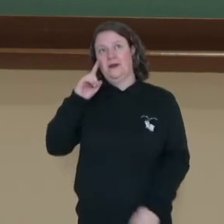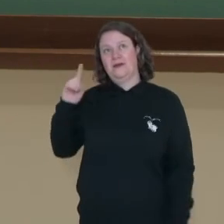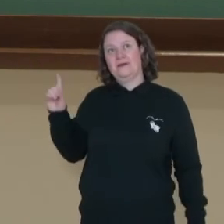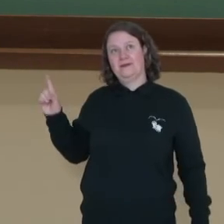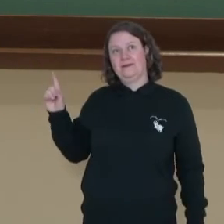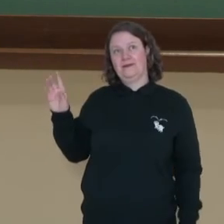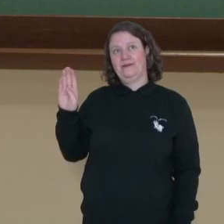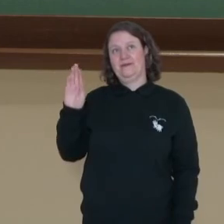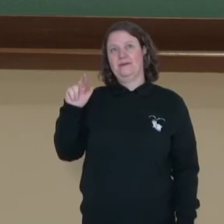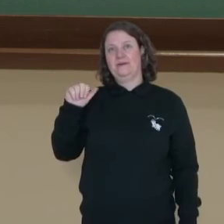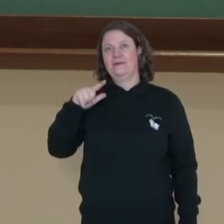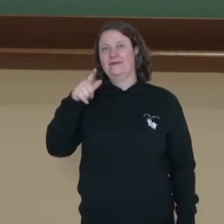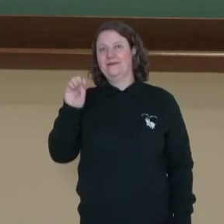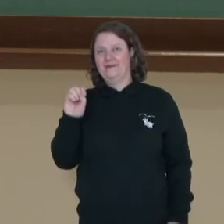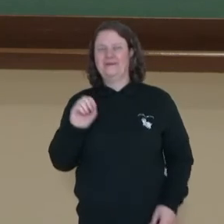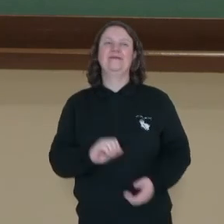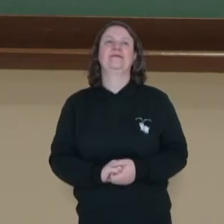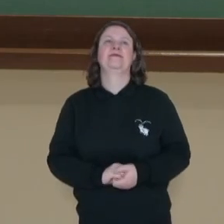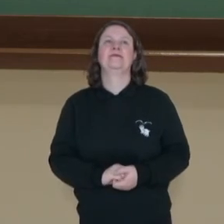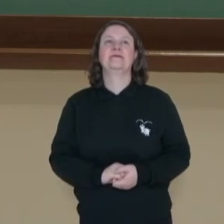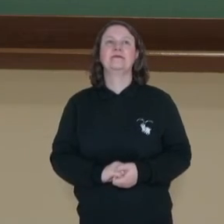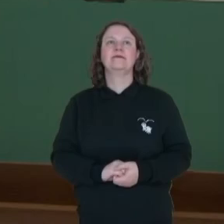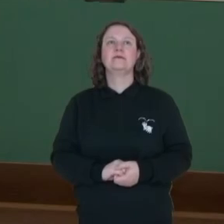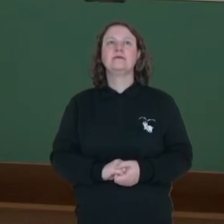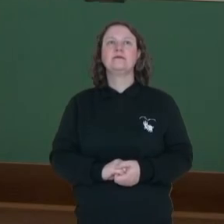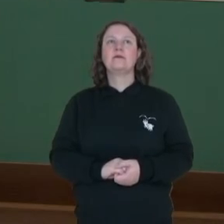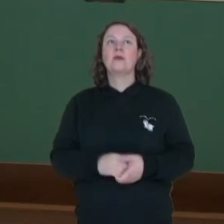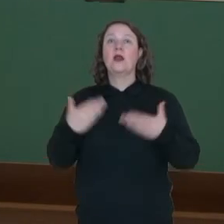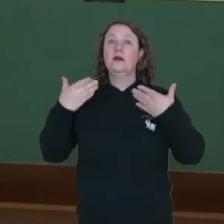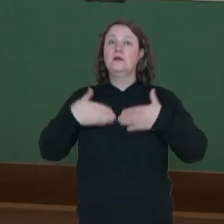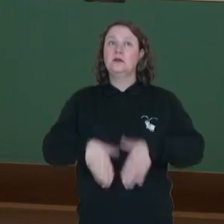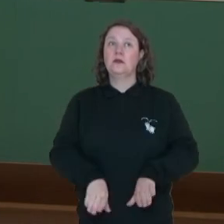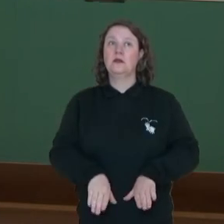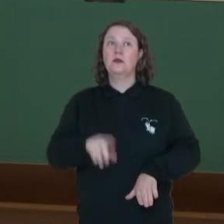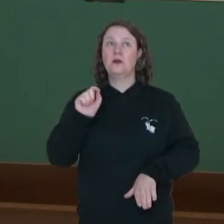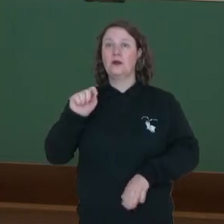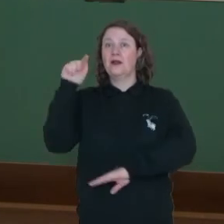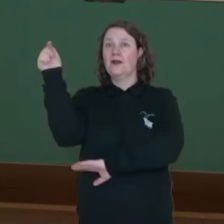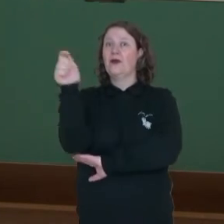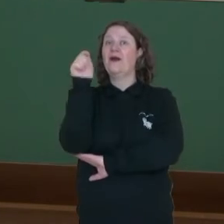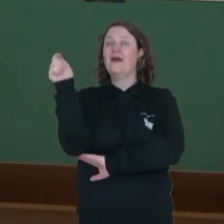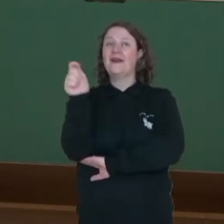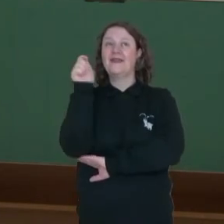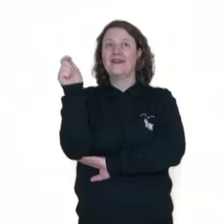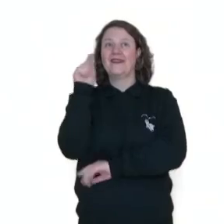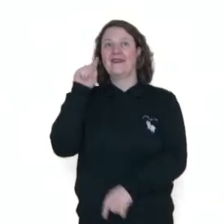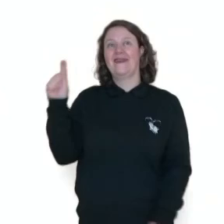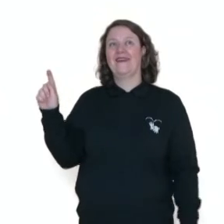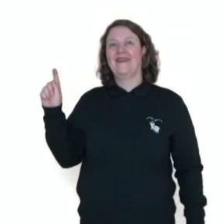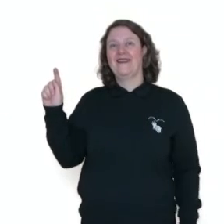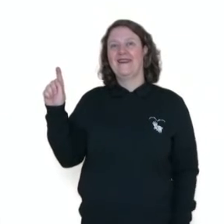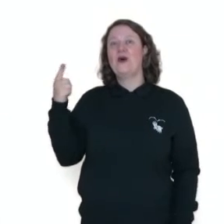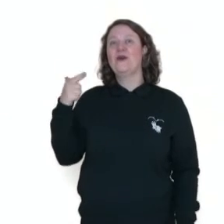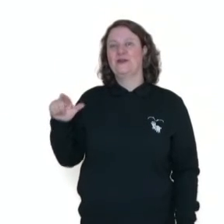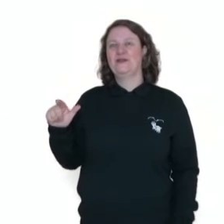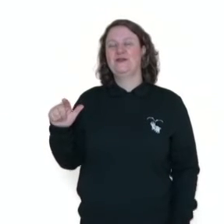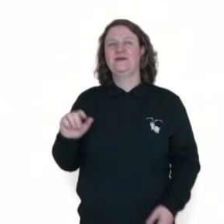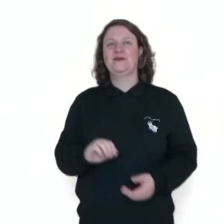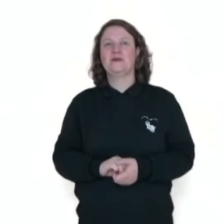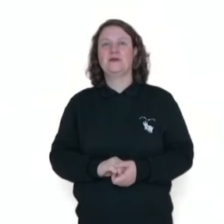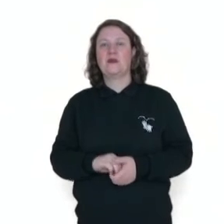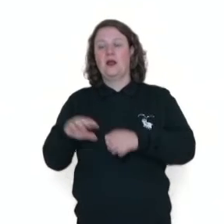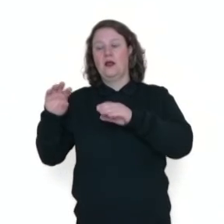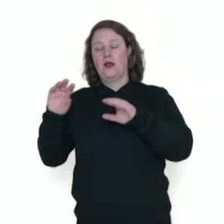do Barão de Mauá, o Irineu Evangelista. Ele nasceu no Rio Grande do Sul, né? Olha ali outra imagem dele. Ele vai se transferir para o Rio